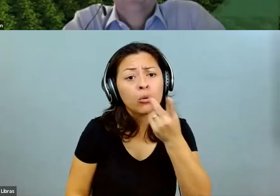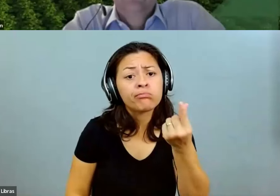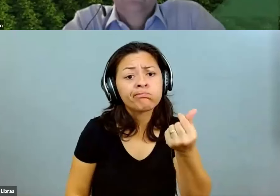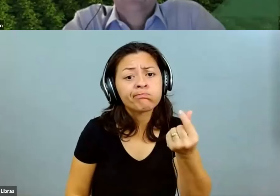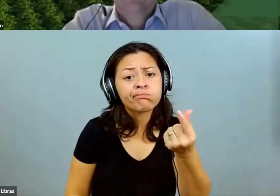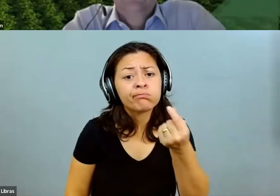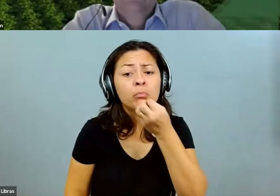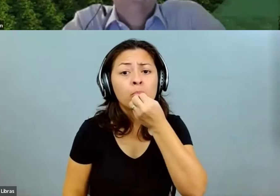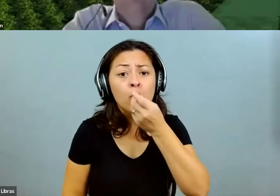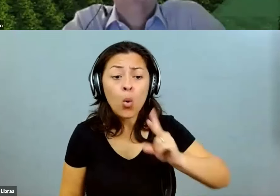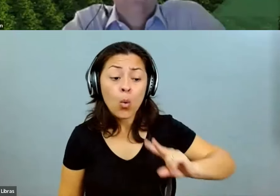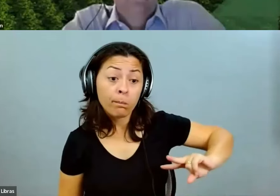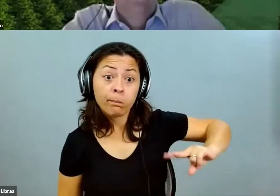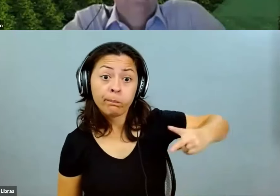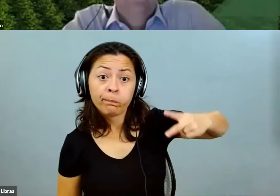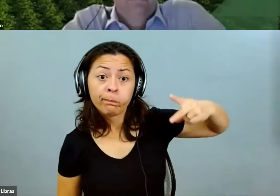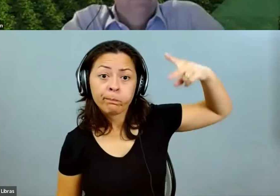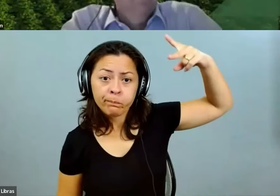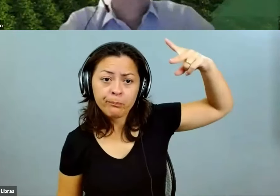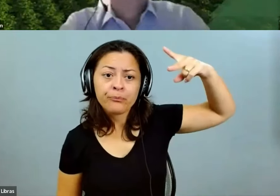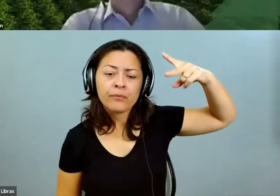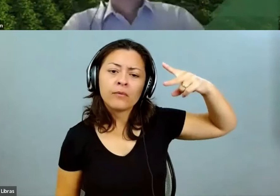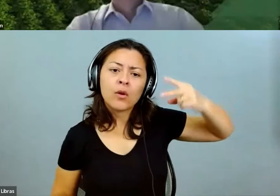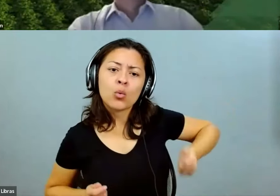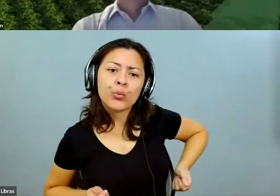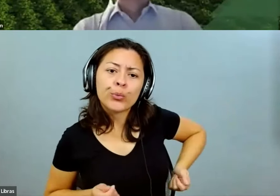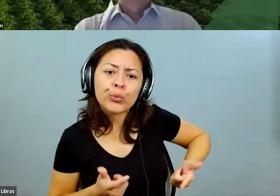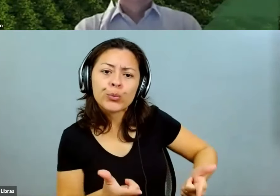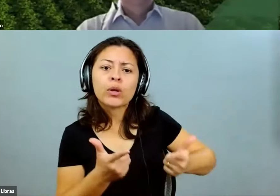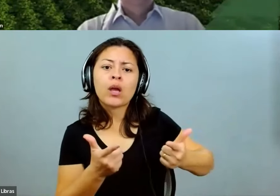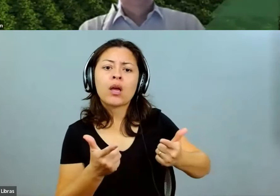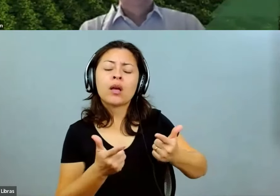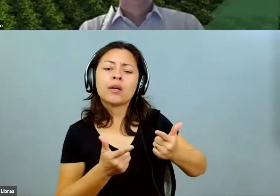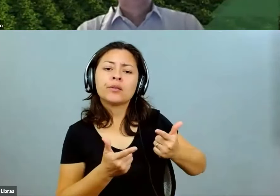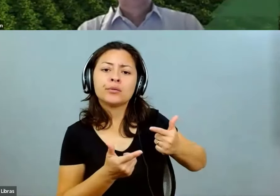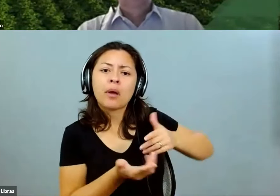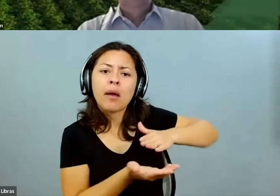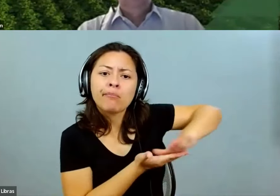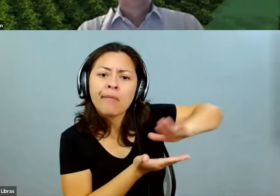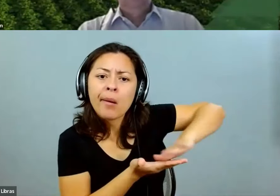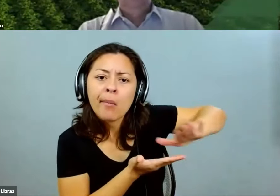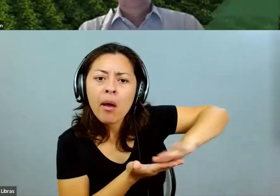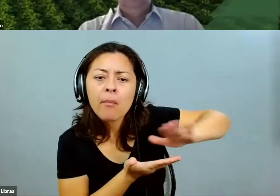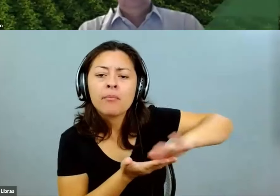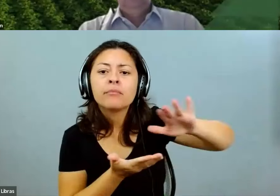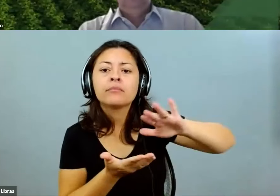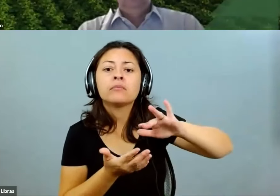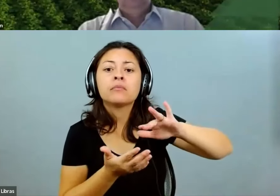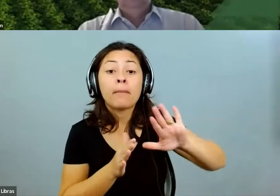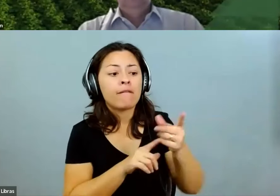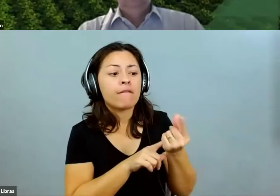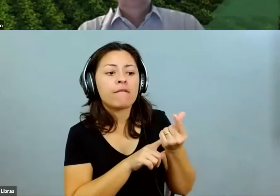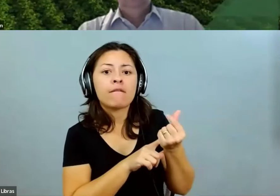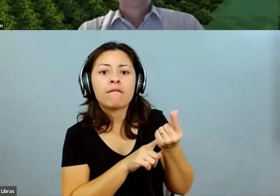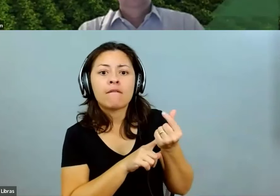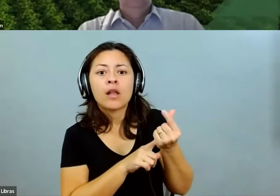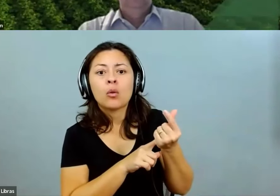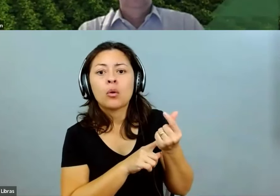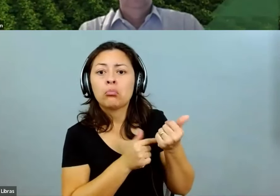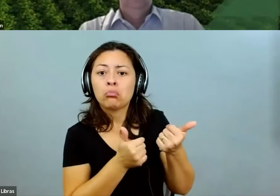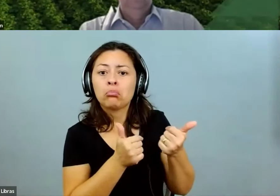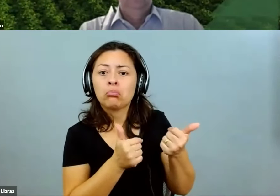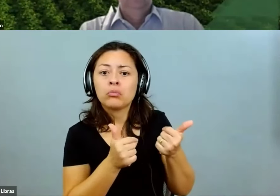rentabilidade com os com as reduções de custo de produção que que acontecer no mercado e mas o preço nunca nunca chegou lá e por isso que a